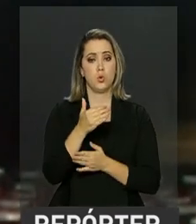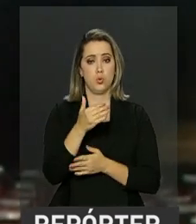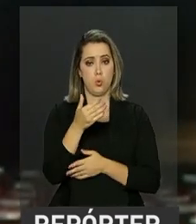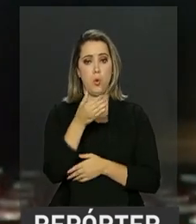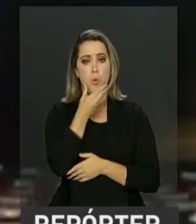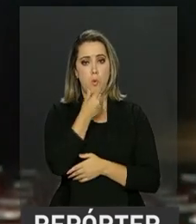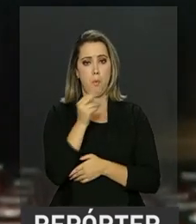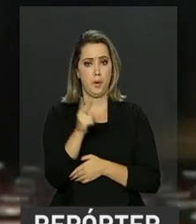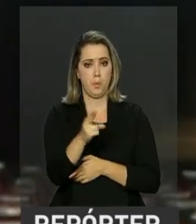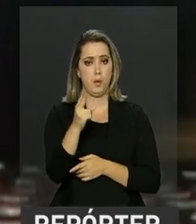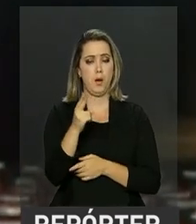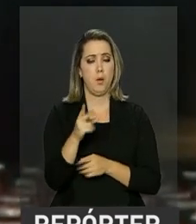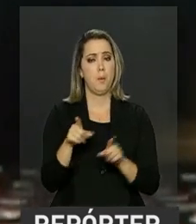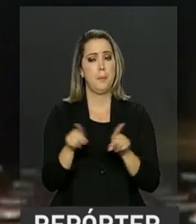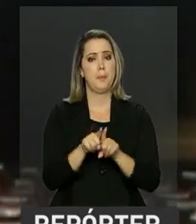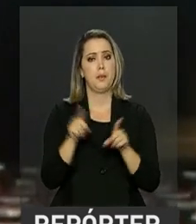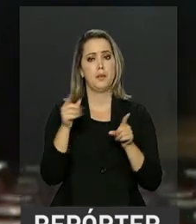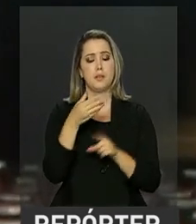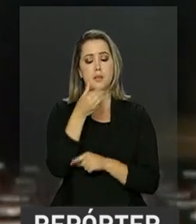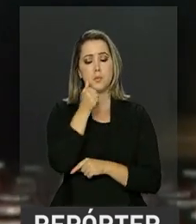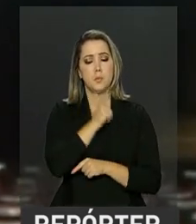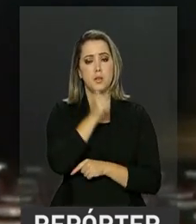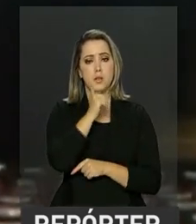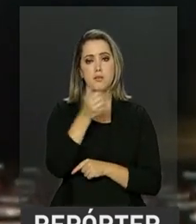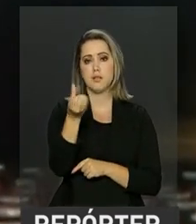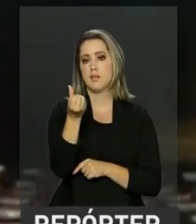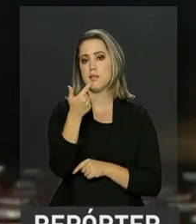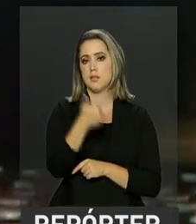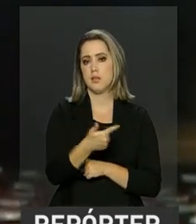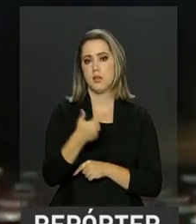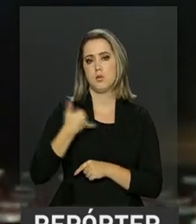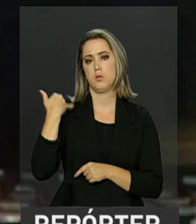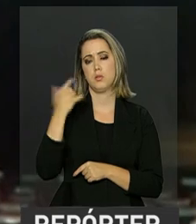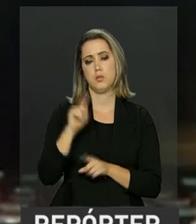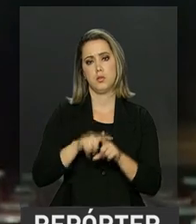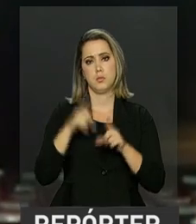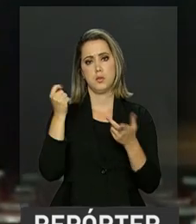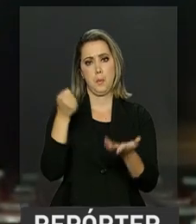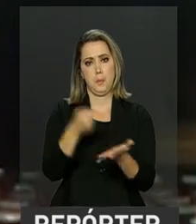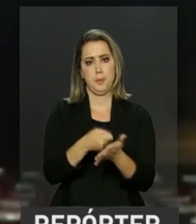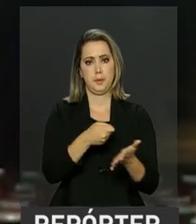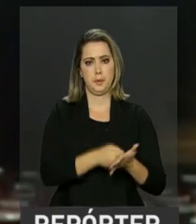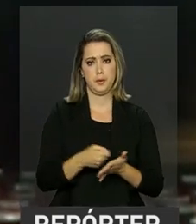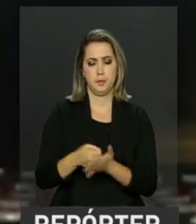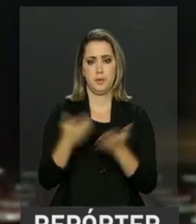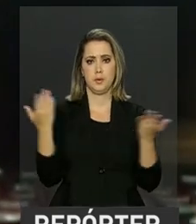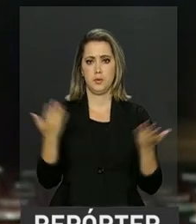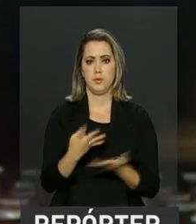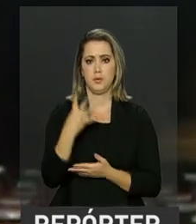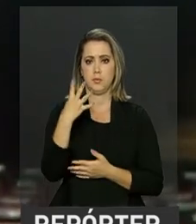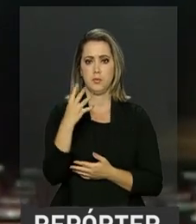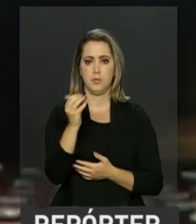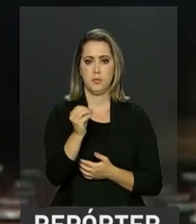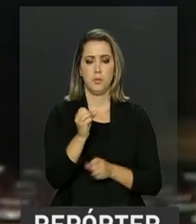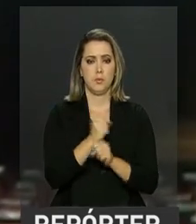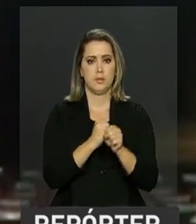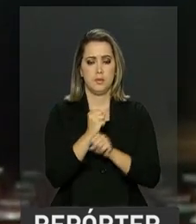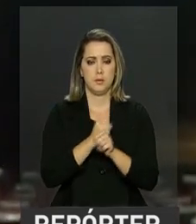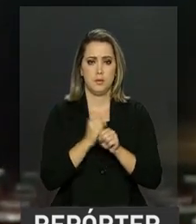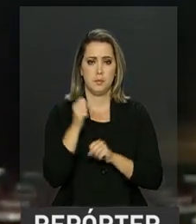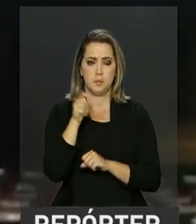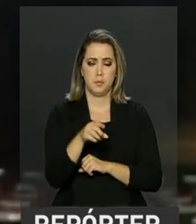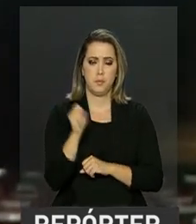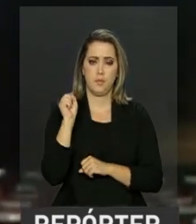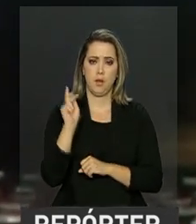homens e reduzida para 62 anos no caso das mulheres já o tempo de contribuição proposto agora é de 40 anos a